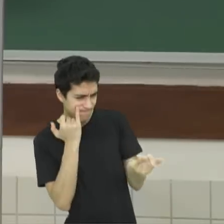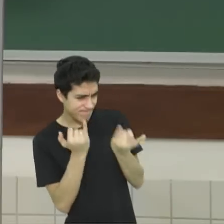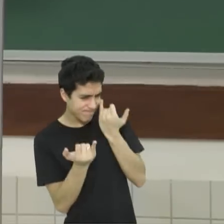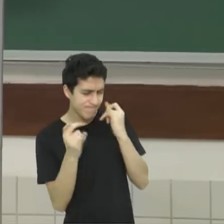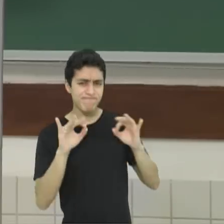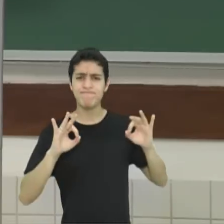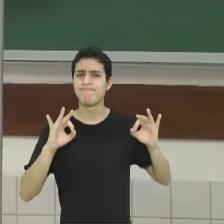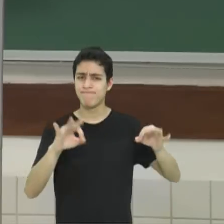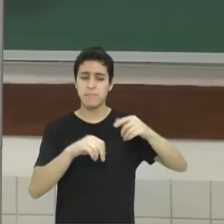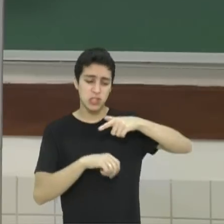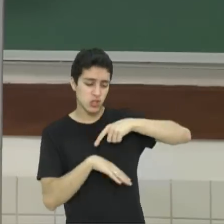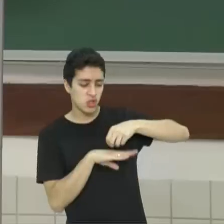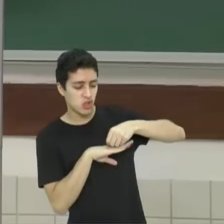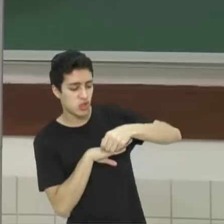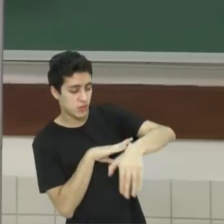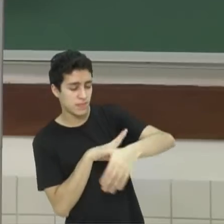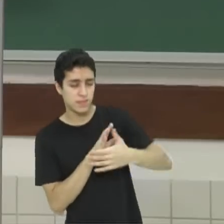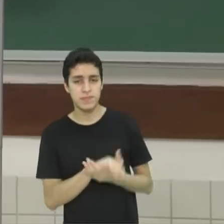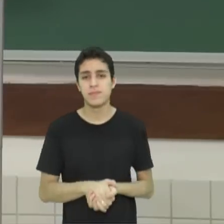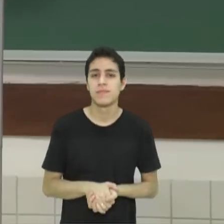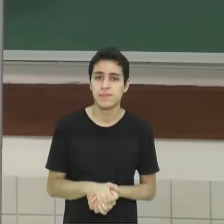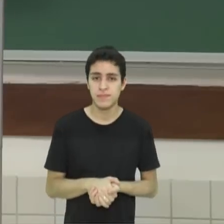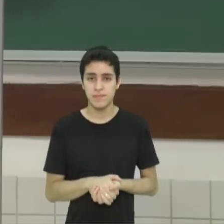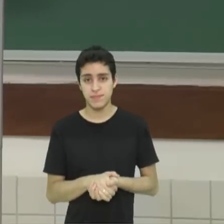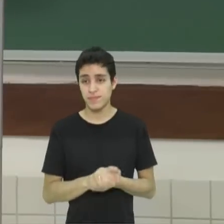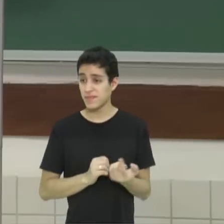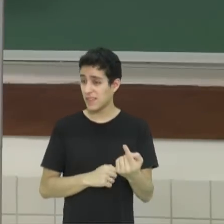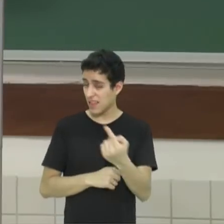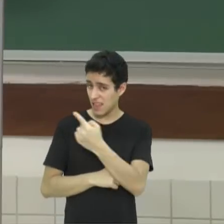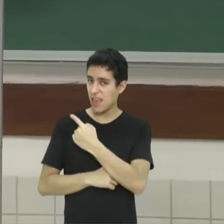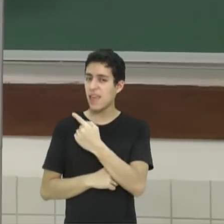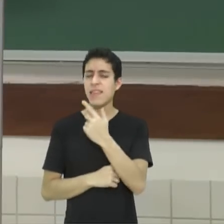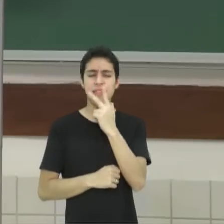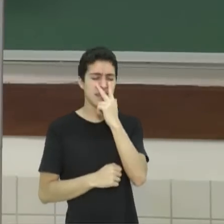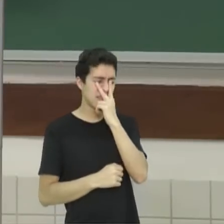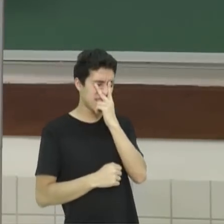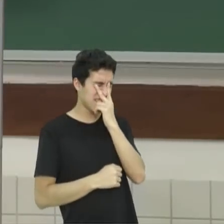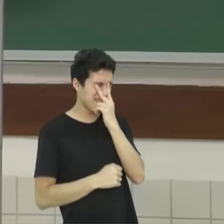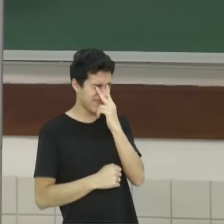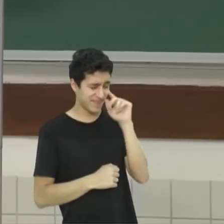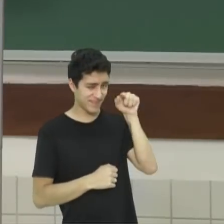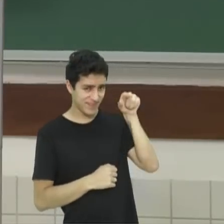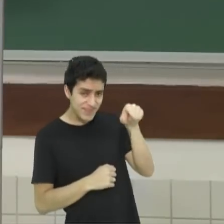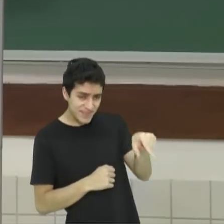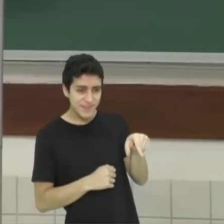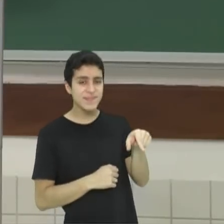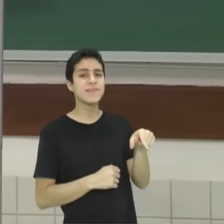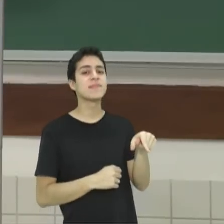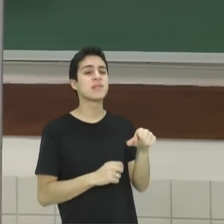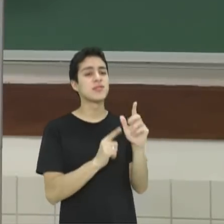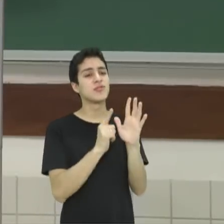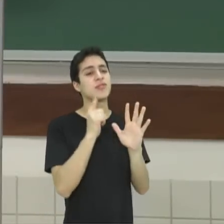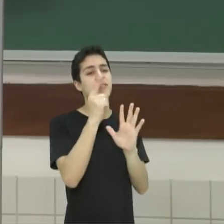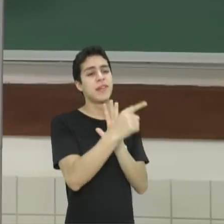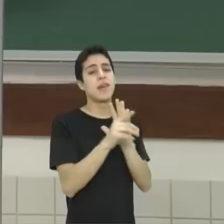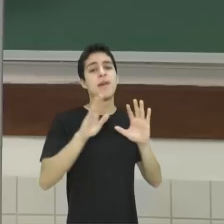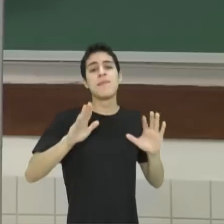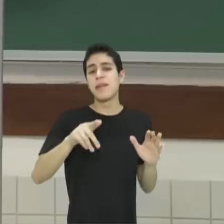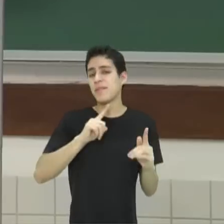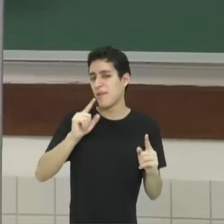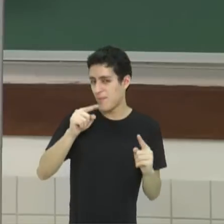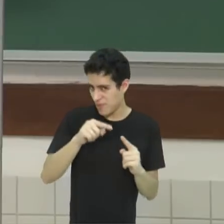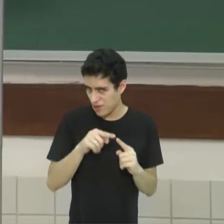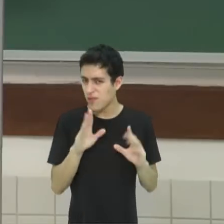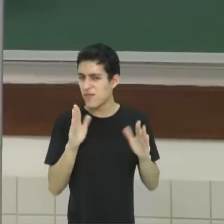fato dava dicas. Esse texto, ele imita aquele gênero textual com um objetivo que nós já